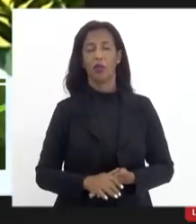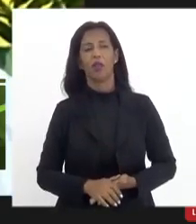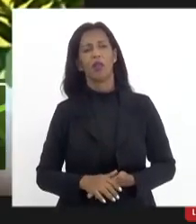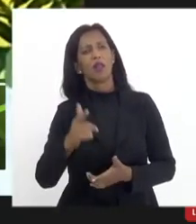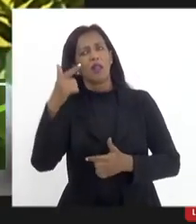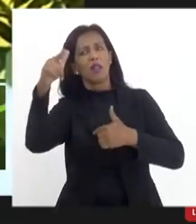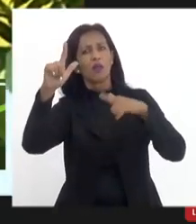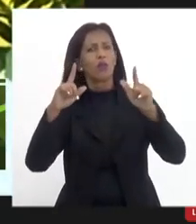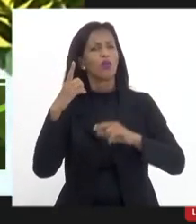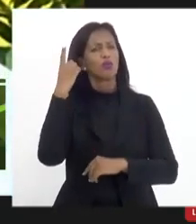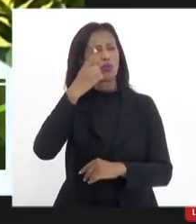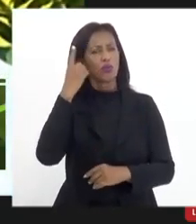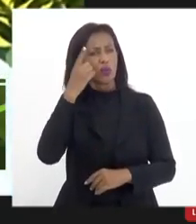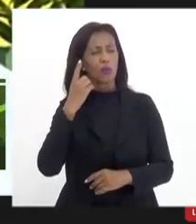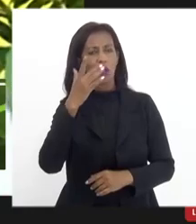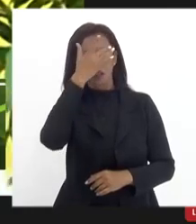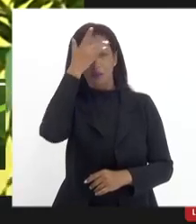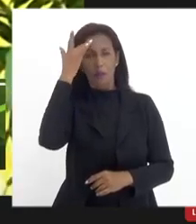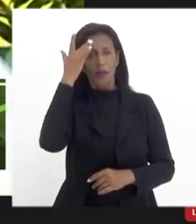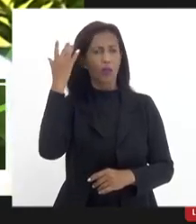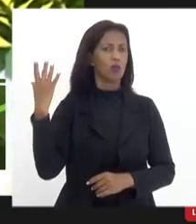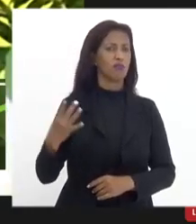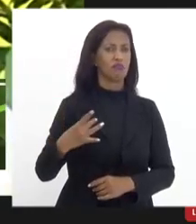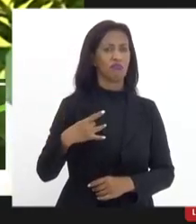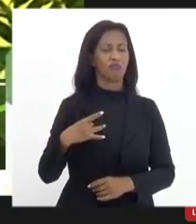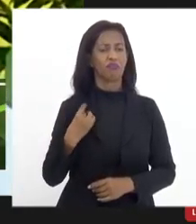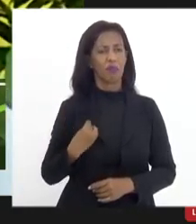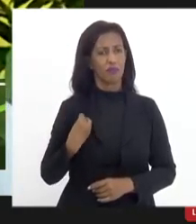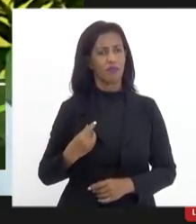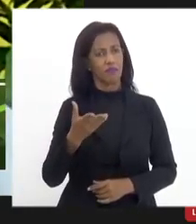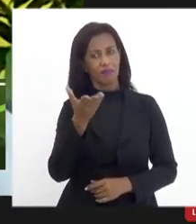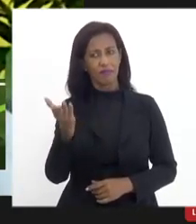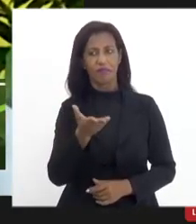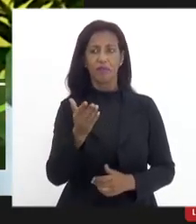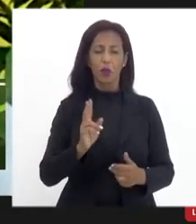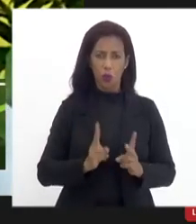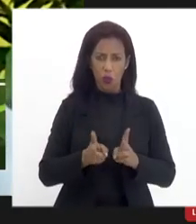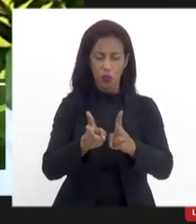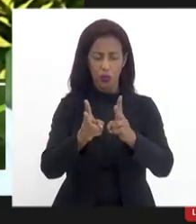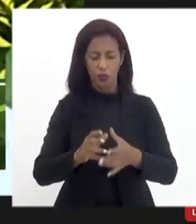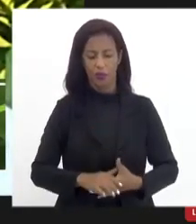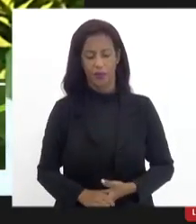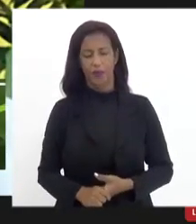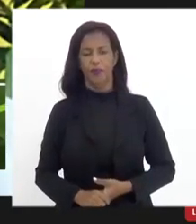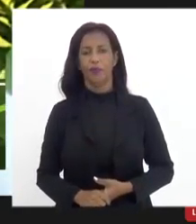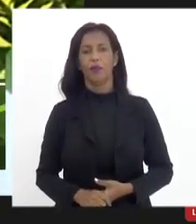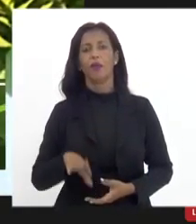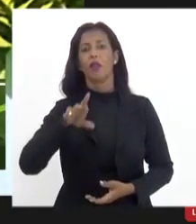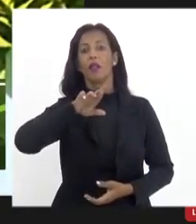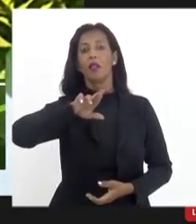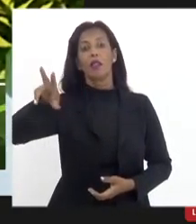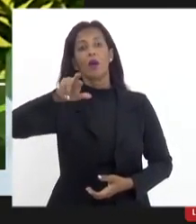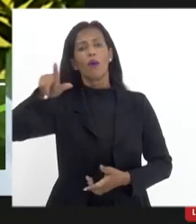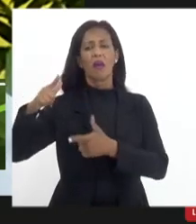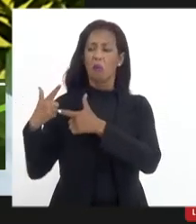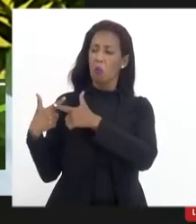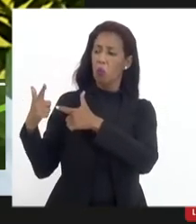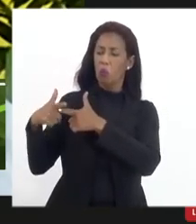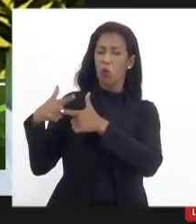demais deputados e pessoas presentes aqui. Então, prosseguindo, não é problema nenhum